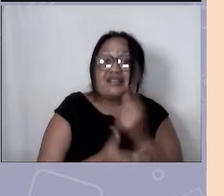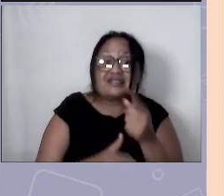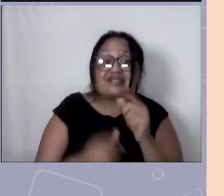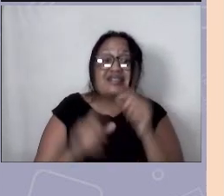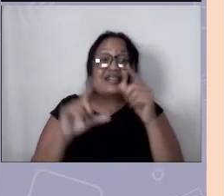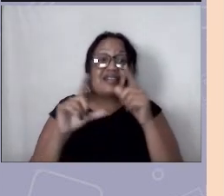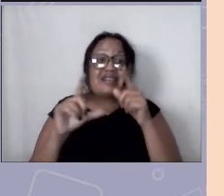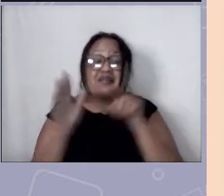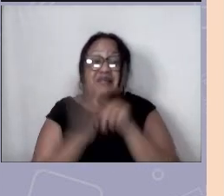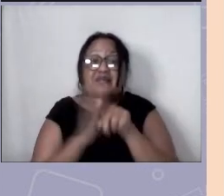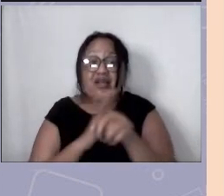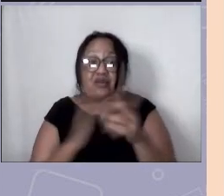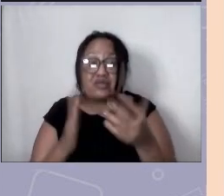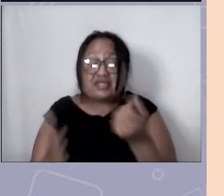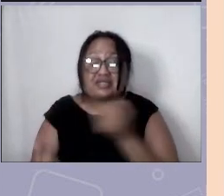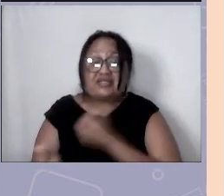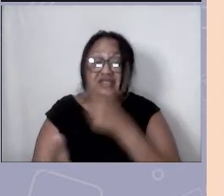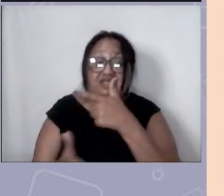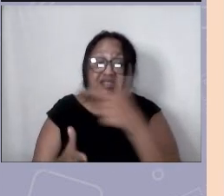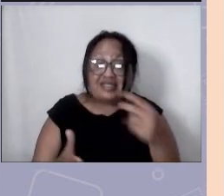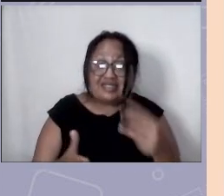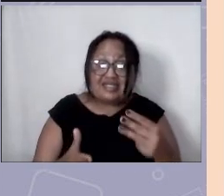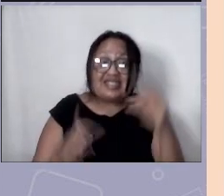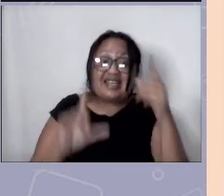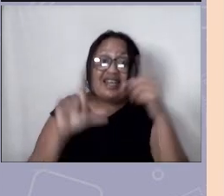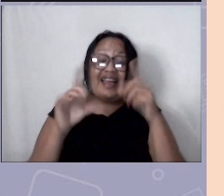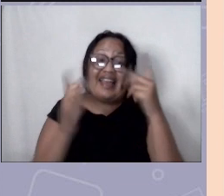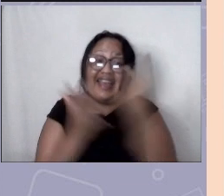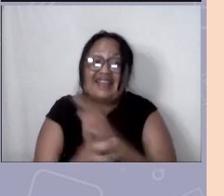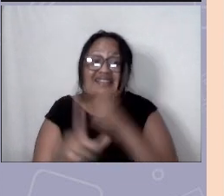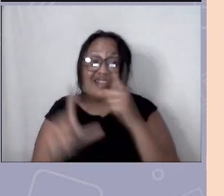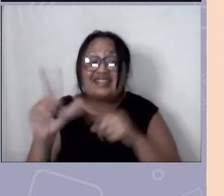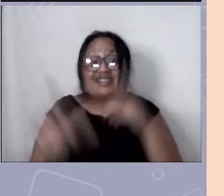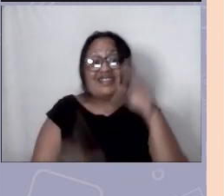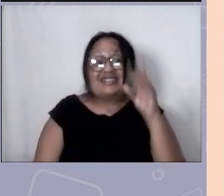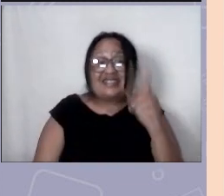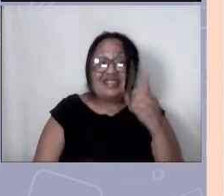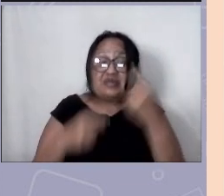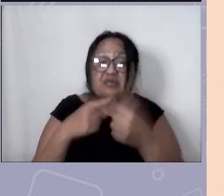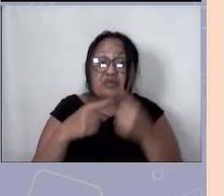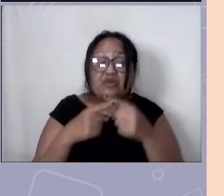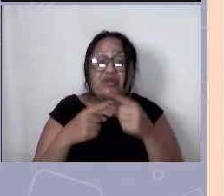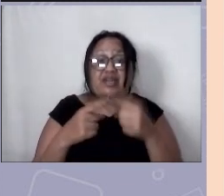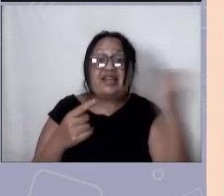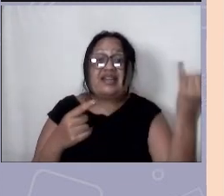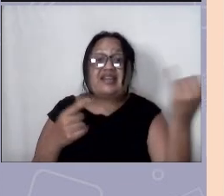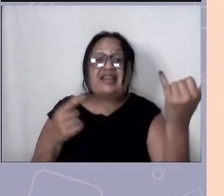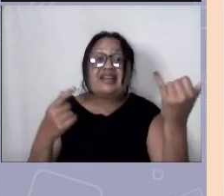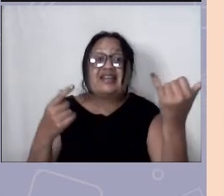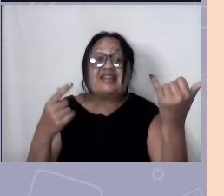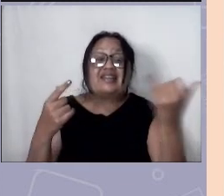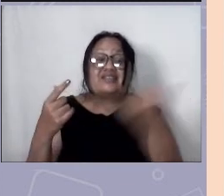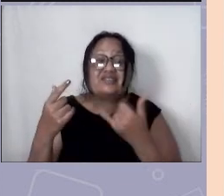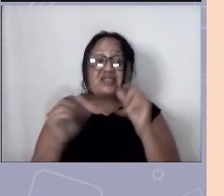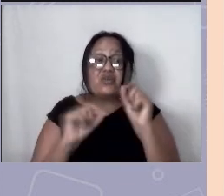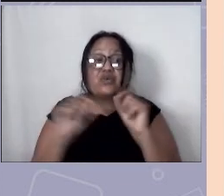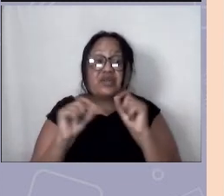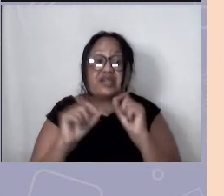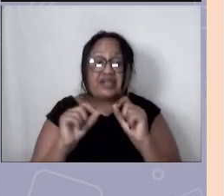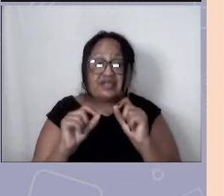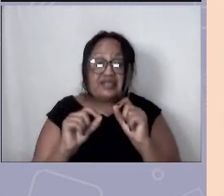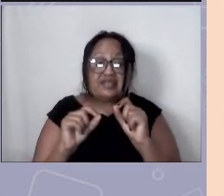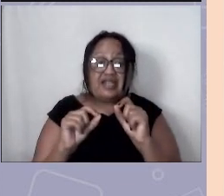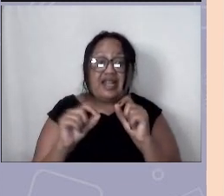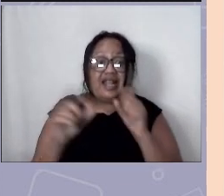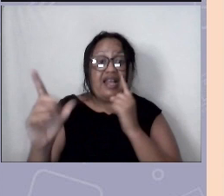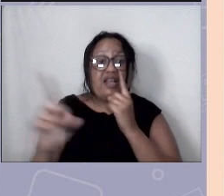a alternativa que está errada incorreta é a letra D porque ela diz o seguinte encontrado em alimentos de origem